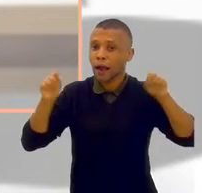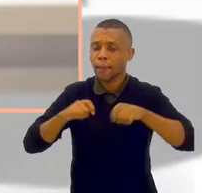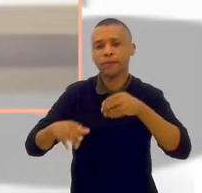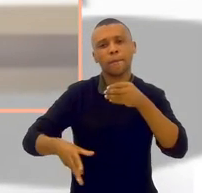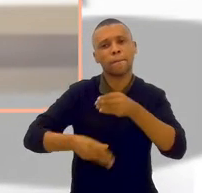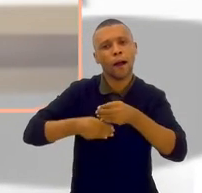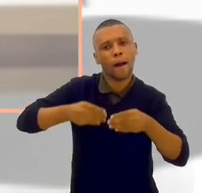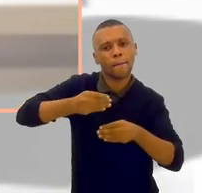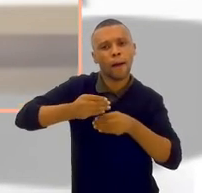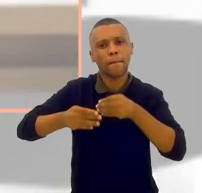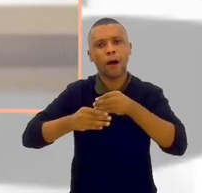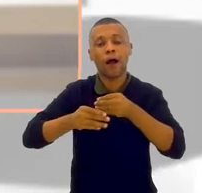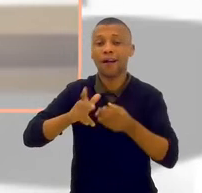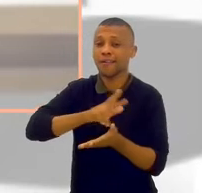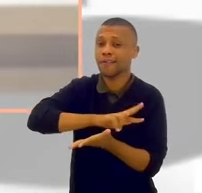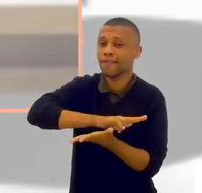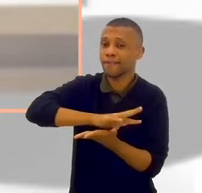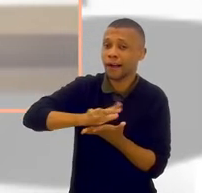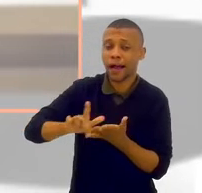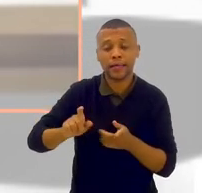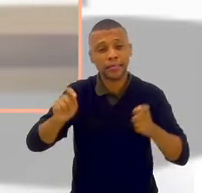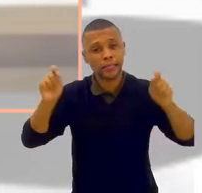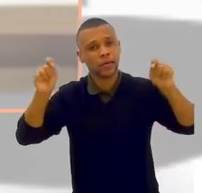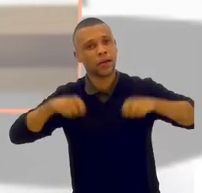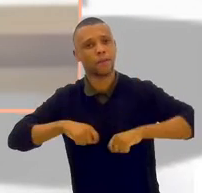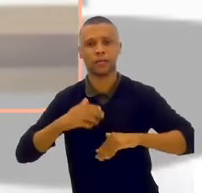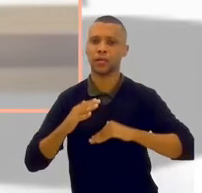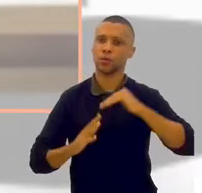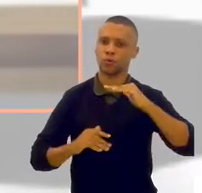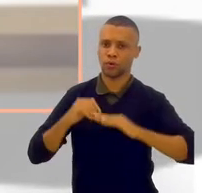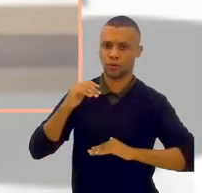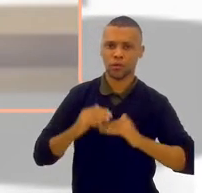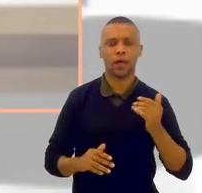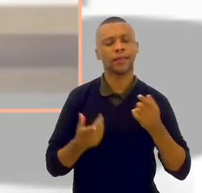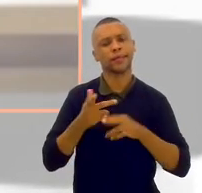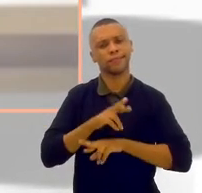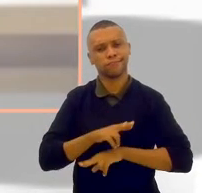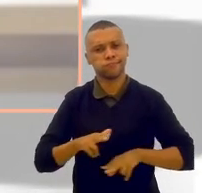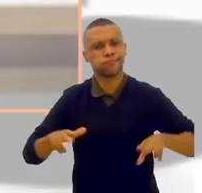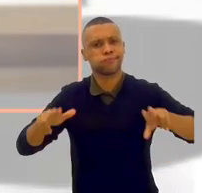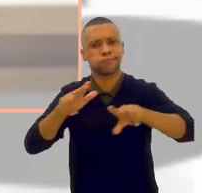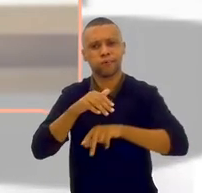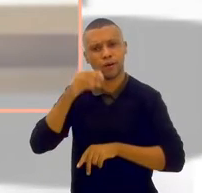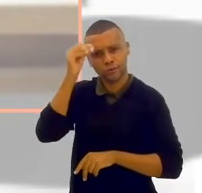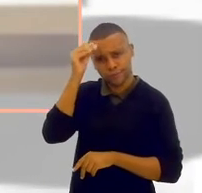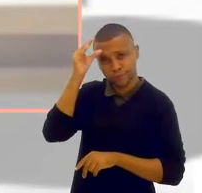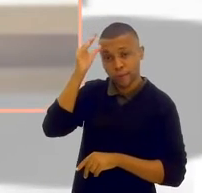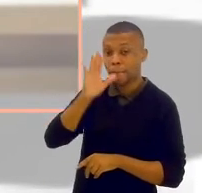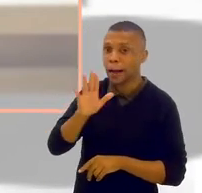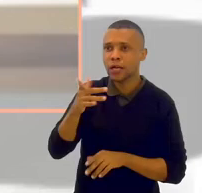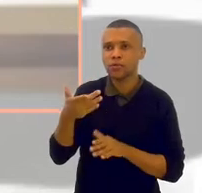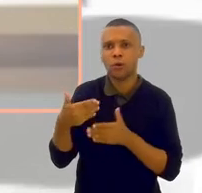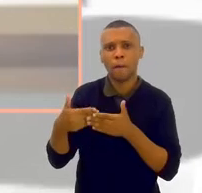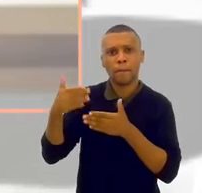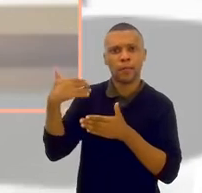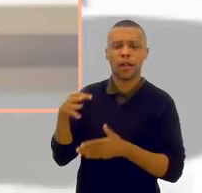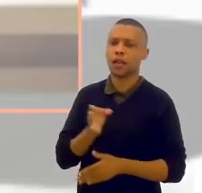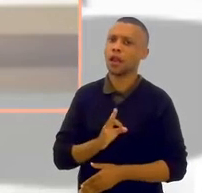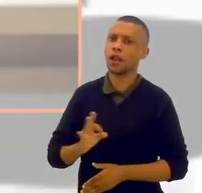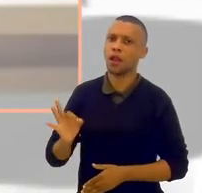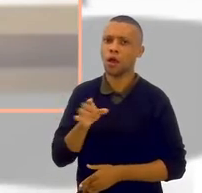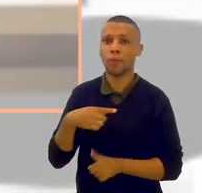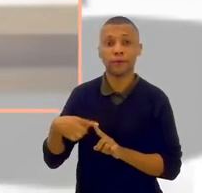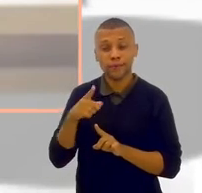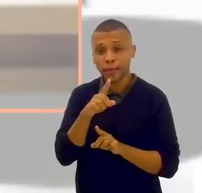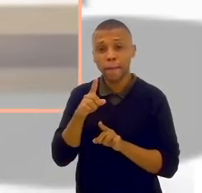de agregar várias capacidades e nessa variedade de conhecimento. Agora você não ficou para trás, não, porque